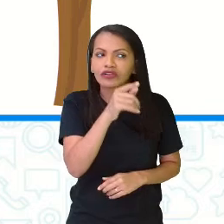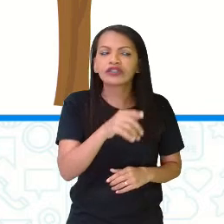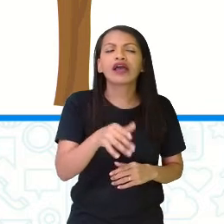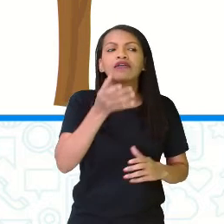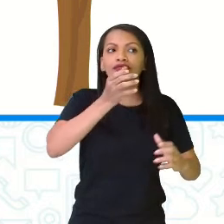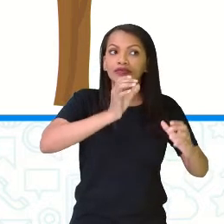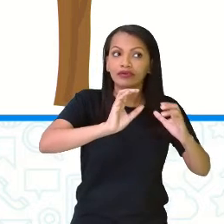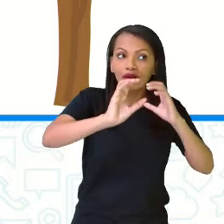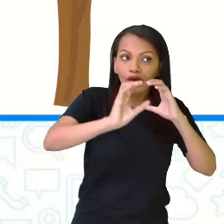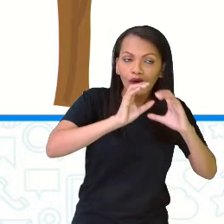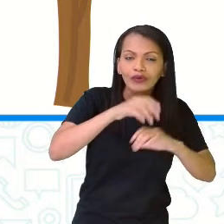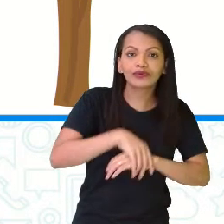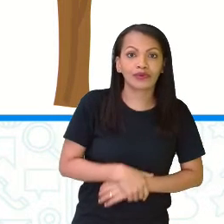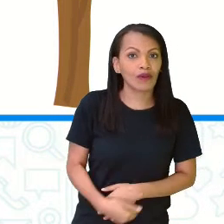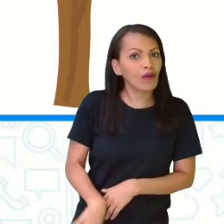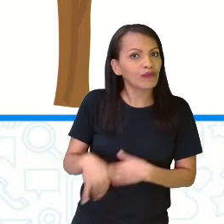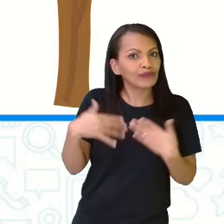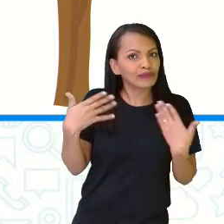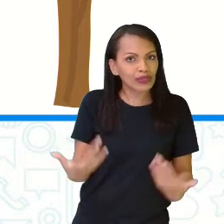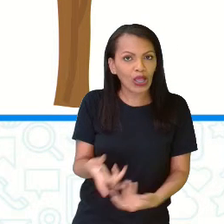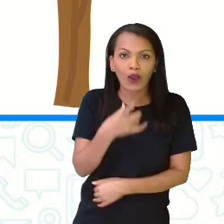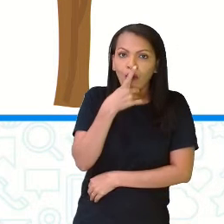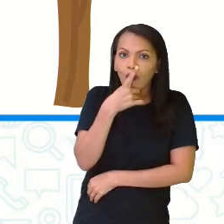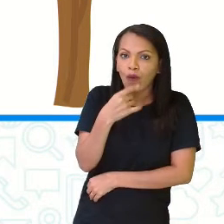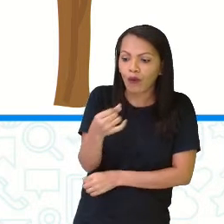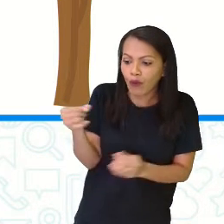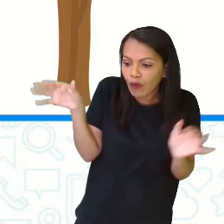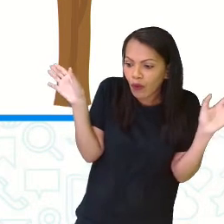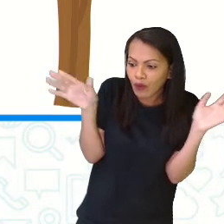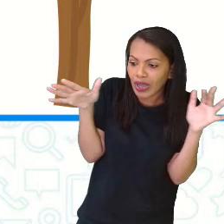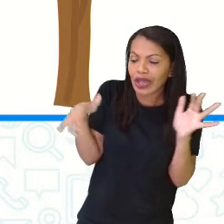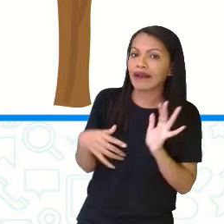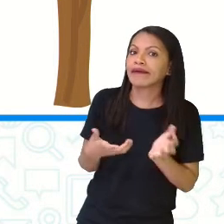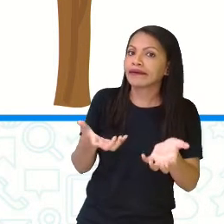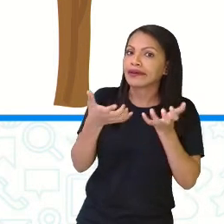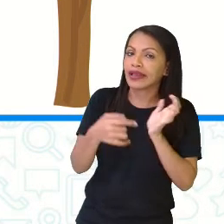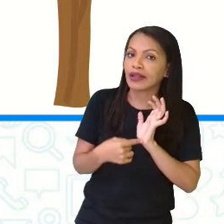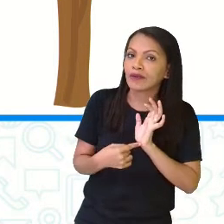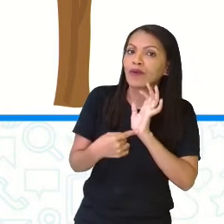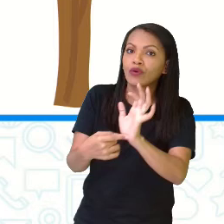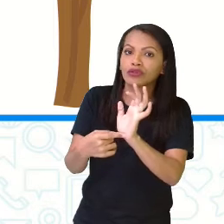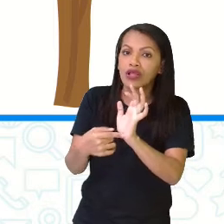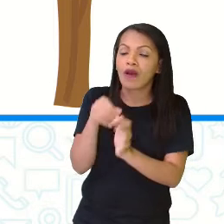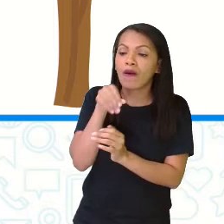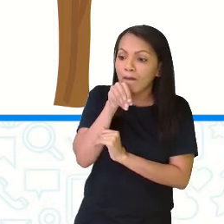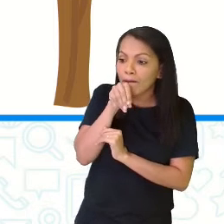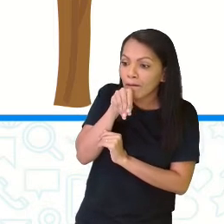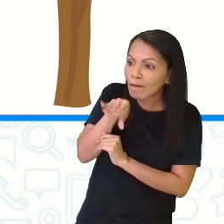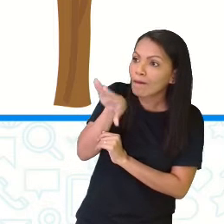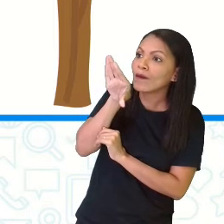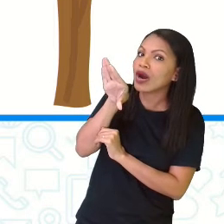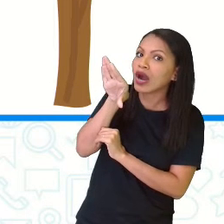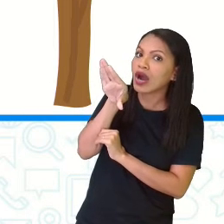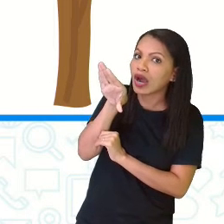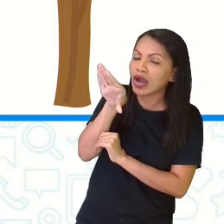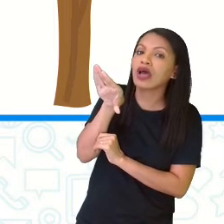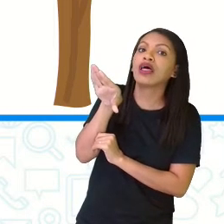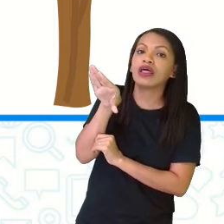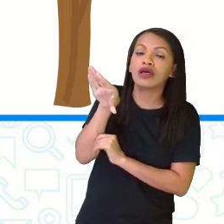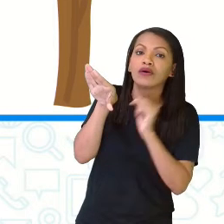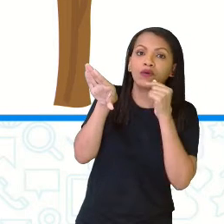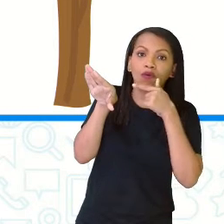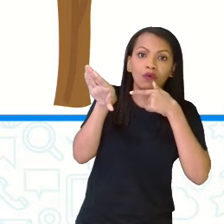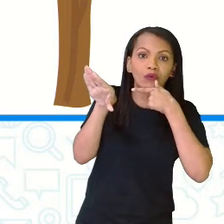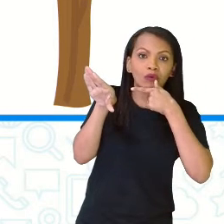cantes. O corvo, querendo mostrar-se, abriu o bico para tentar cantar, fazendo o queijo